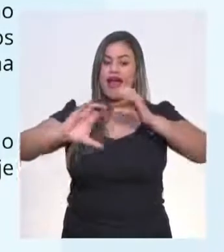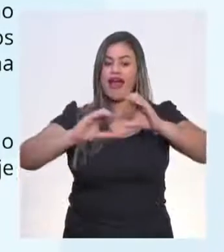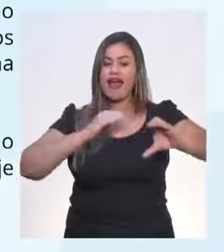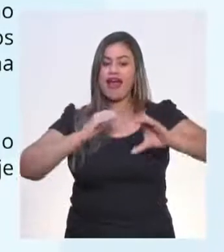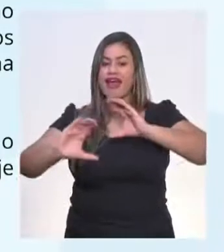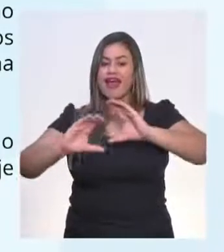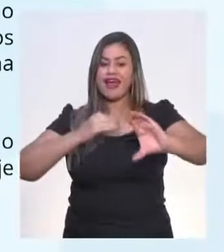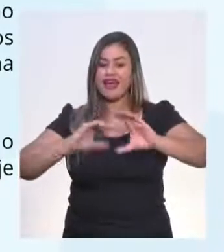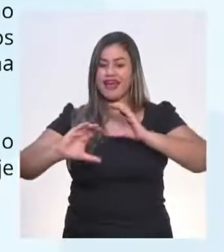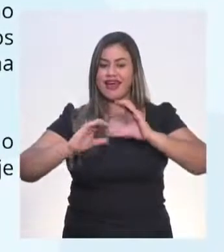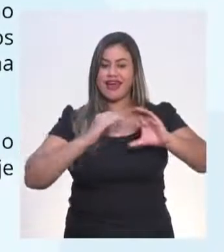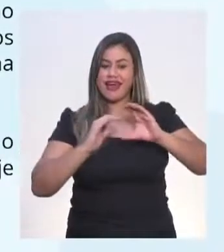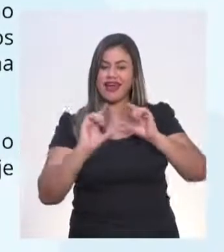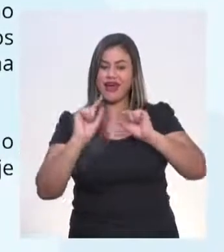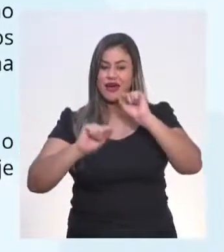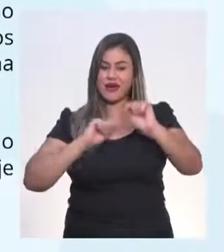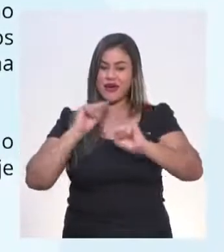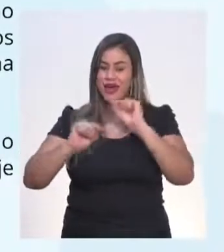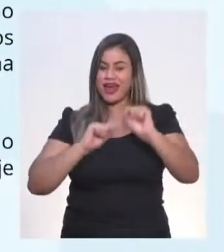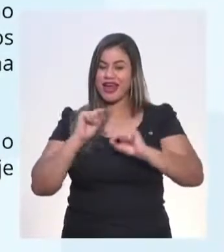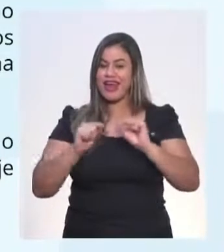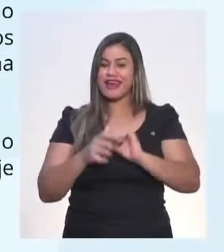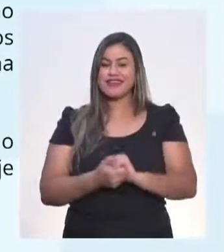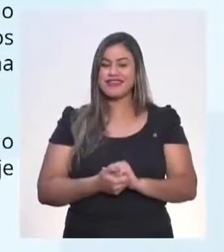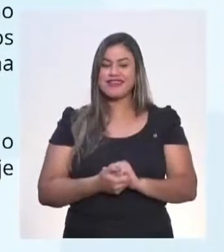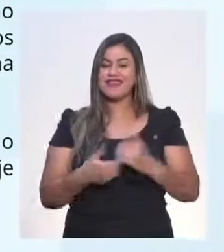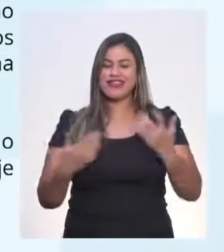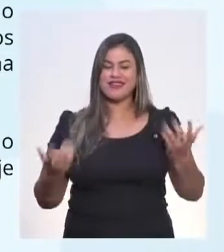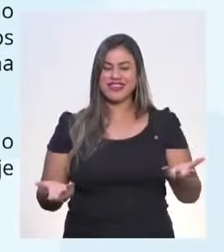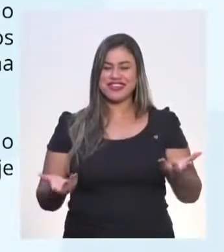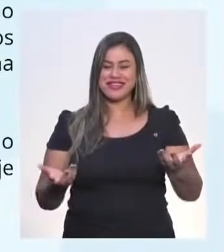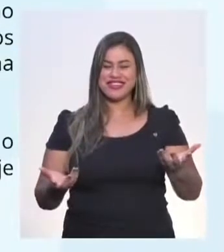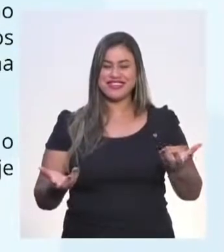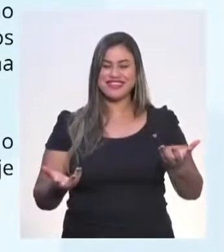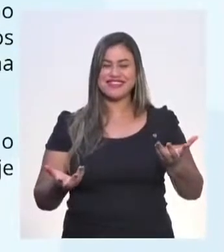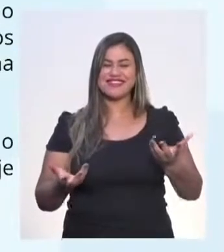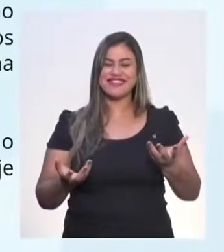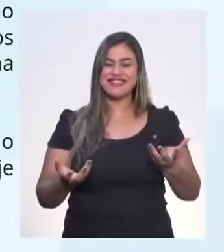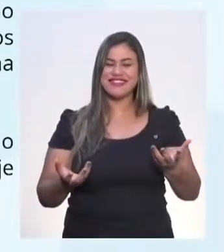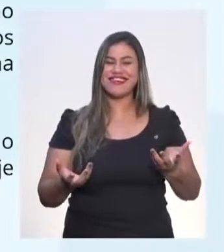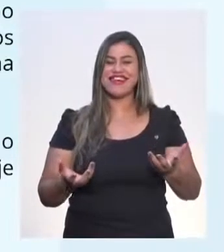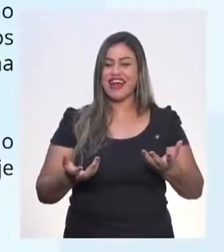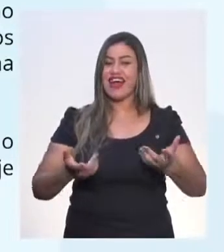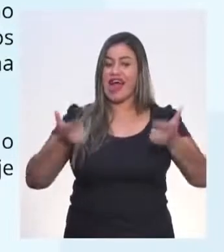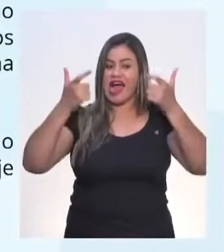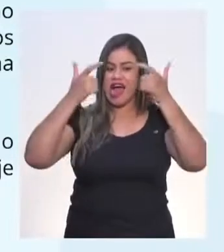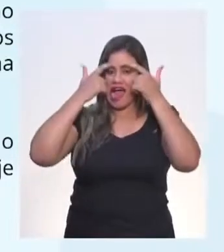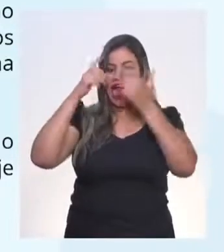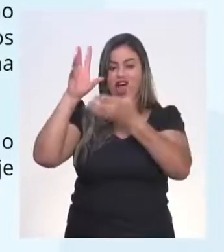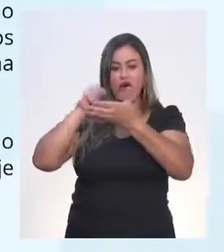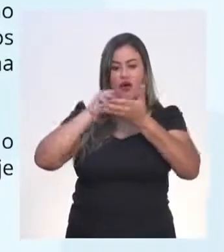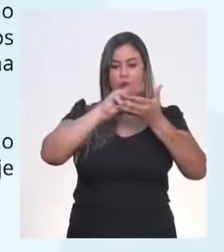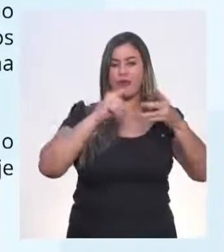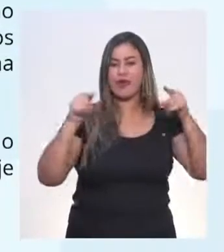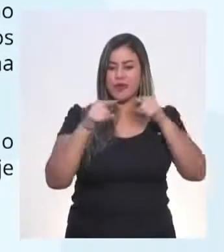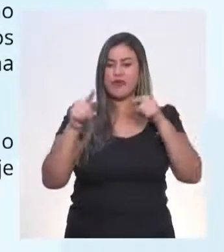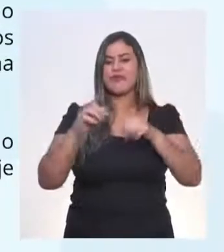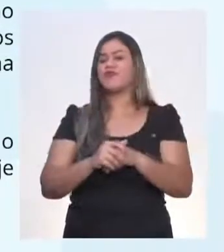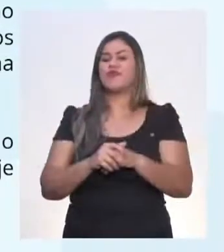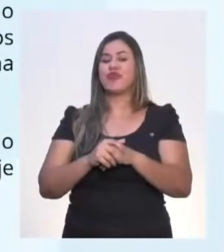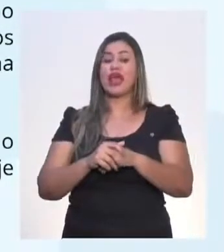artistas passando a ser chamada pelo público de rainha dos cover isso é difícil hein vamos lá número três